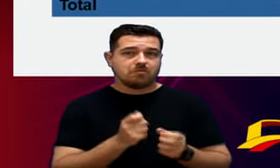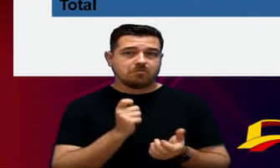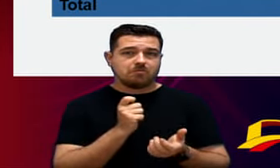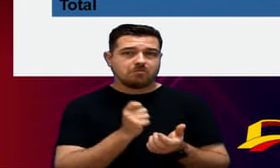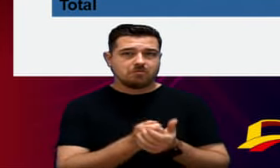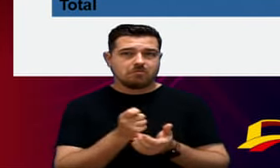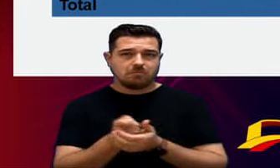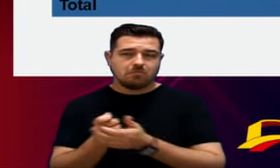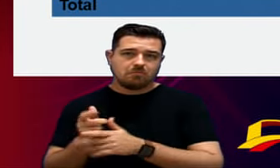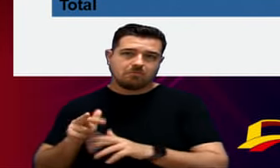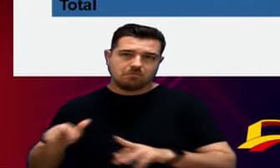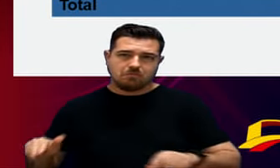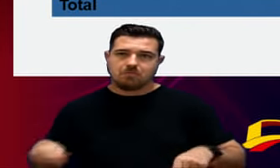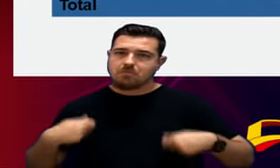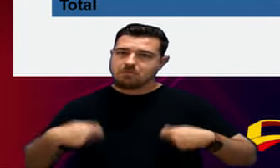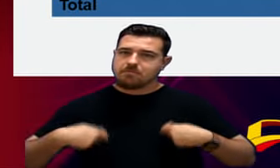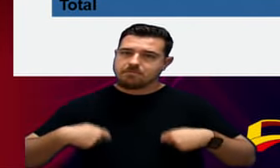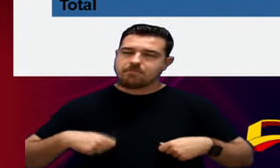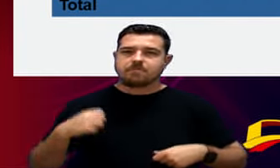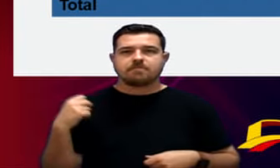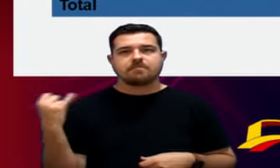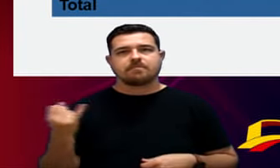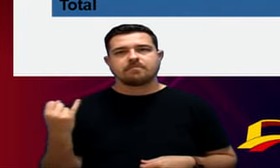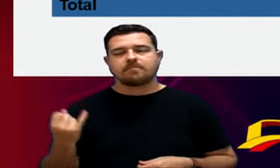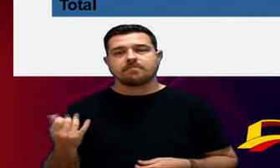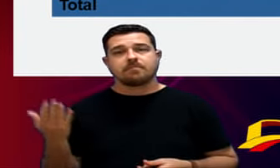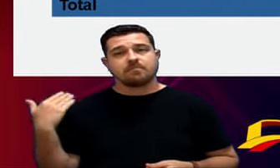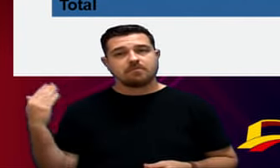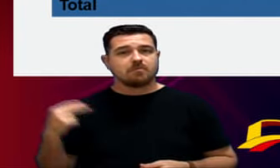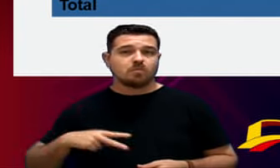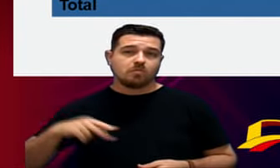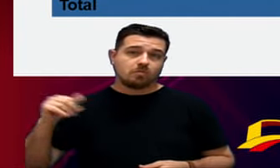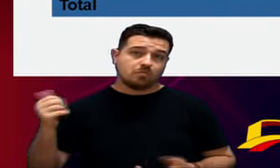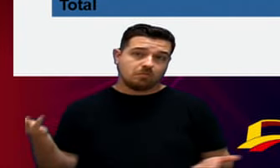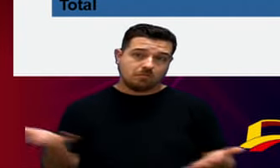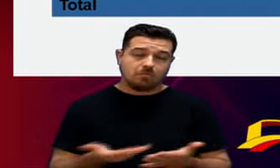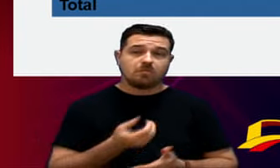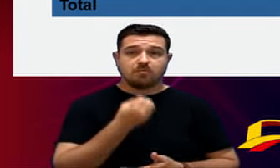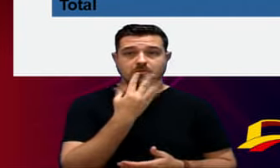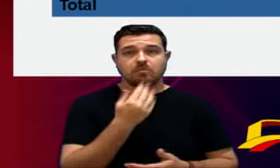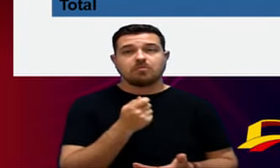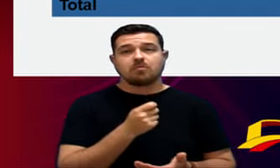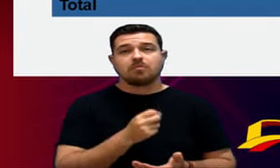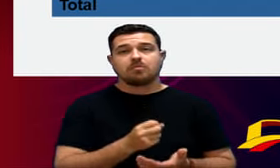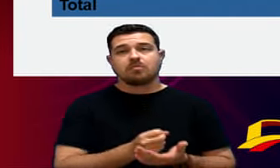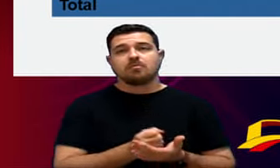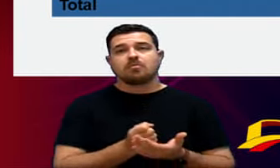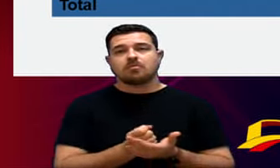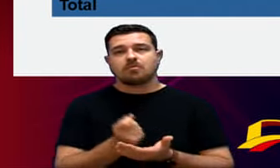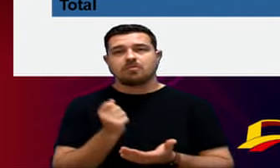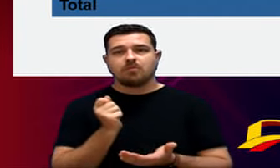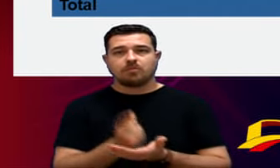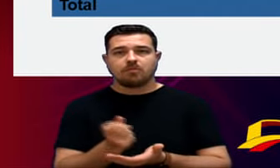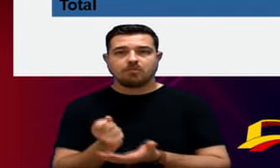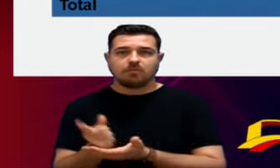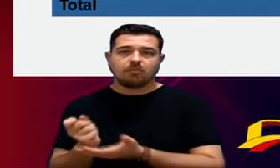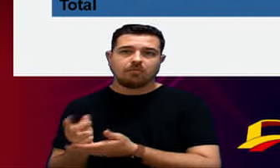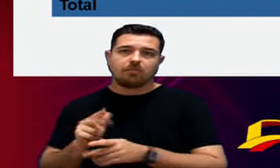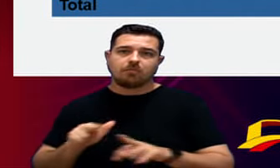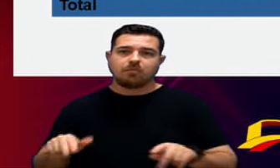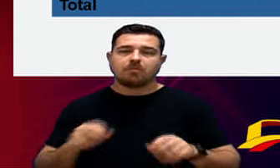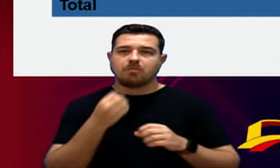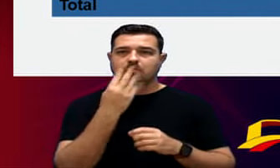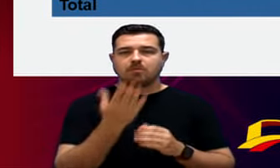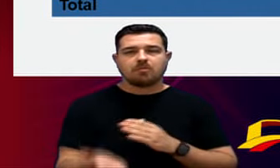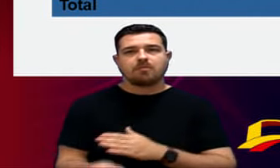Corporação tanto pelo poder executivo pelo governo atual quanto por essa casa de leis nós agradecemos a todos os vereadores